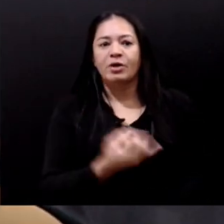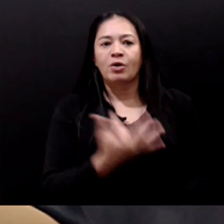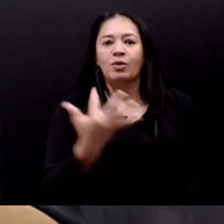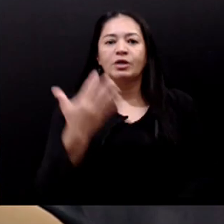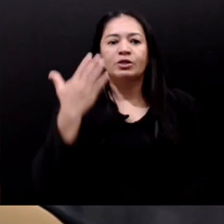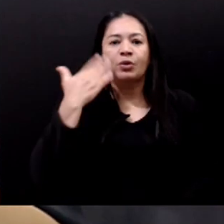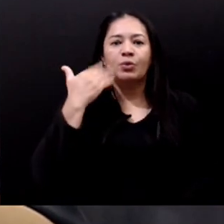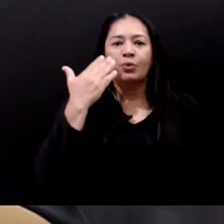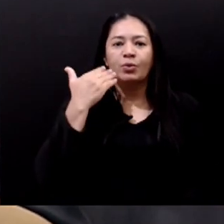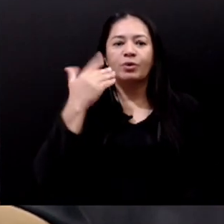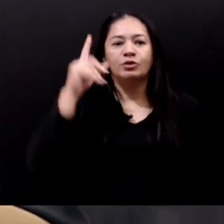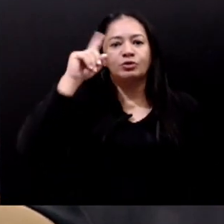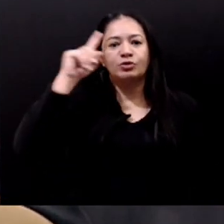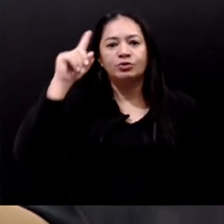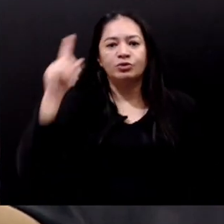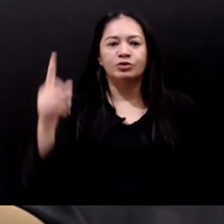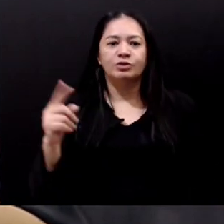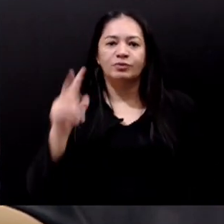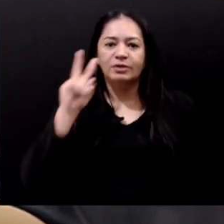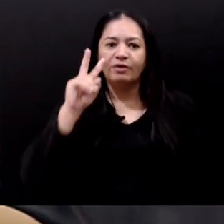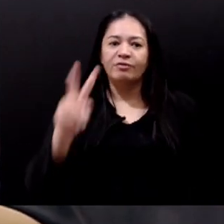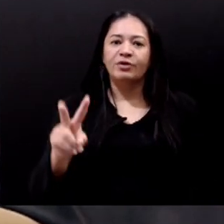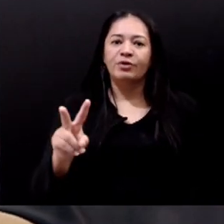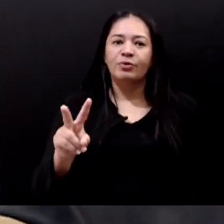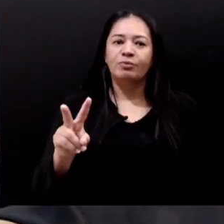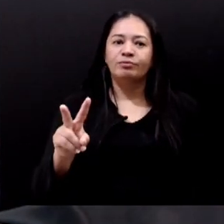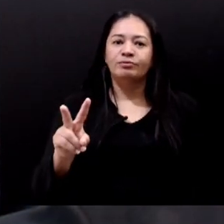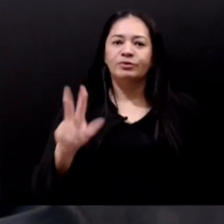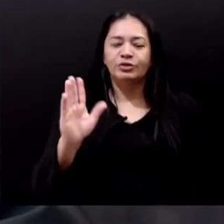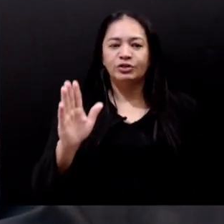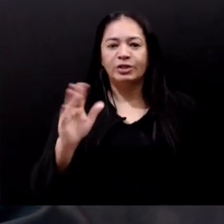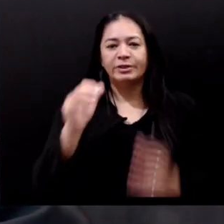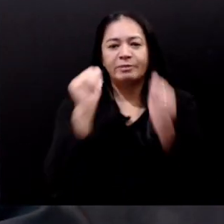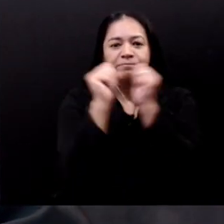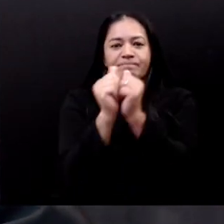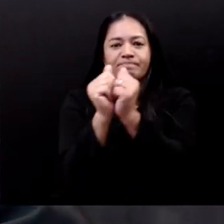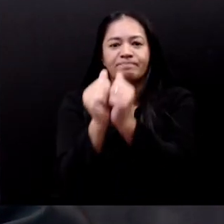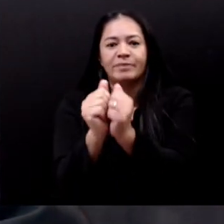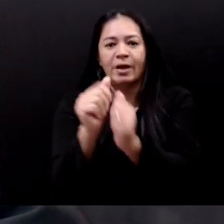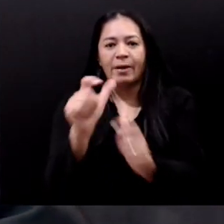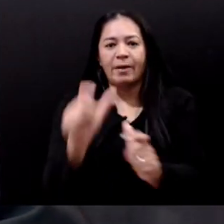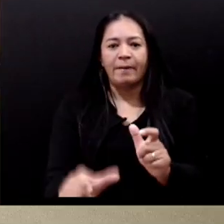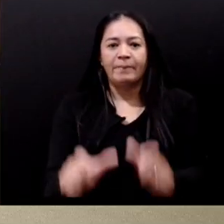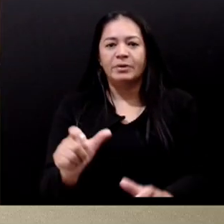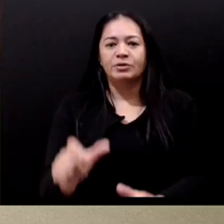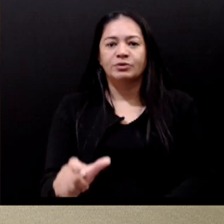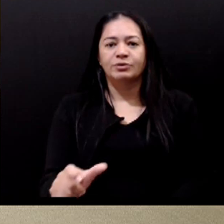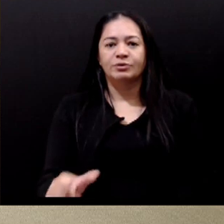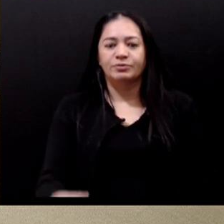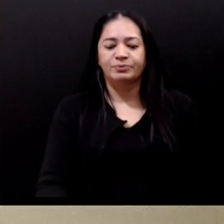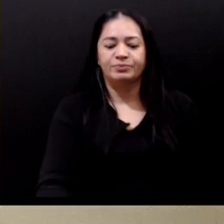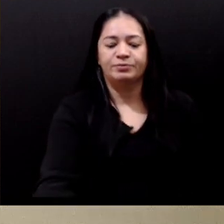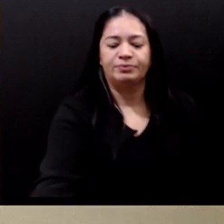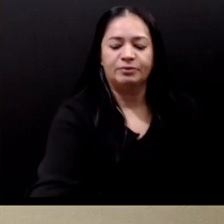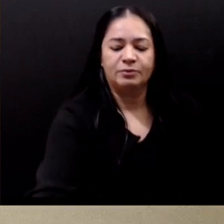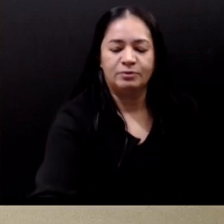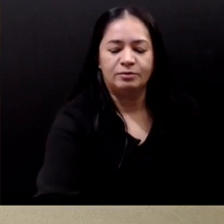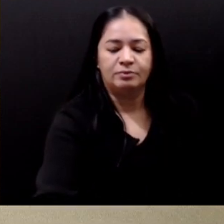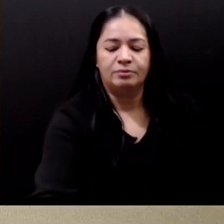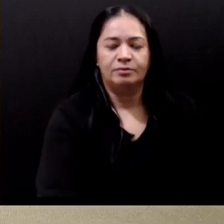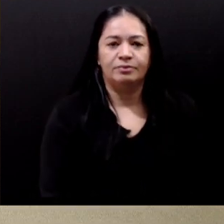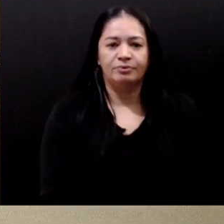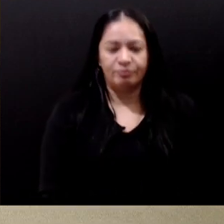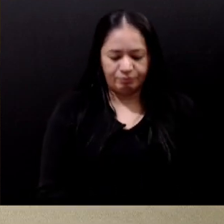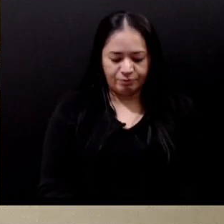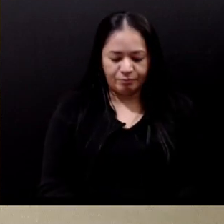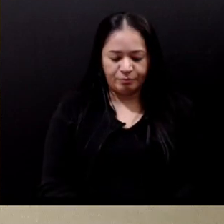vê, virou algo que está aprisionando aquela criança, aquele adolescente. Muito É. complicado, muito delicado. É bem